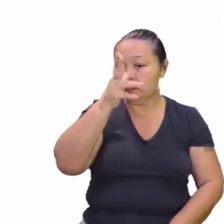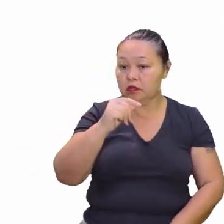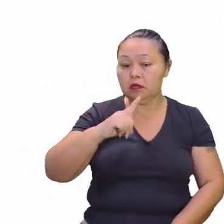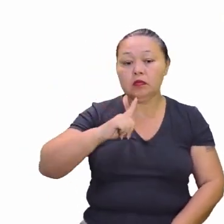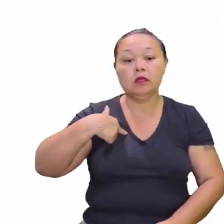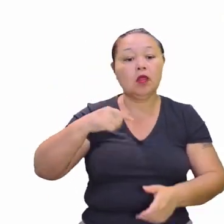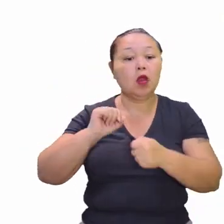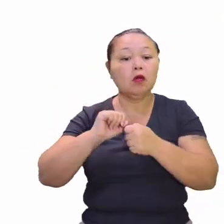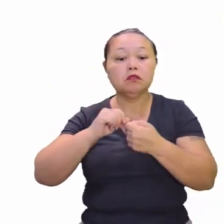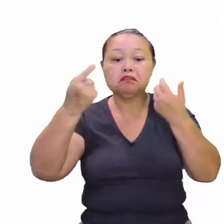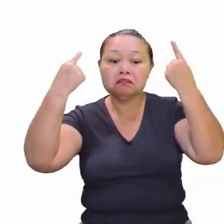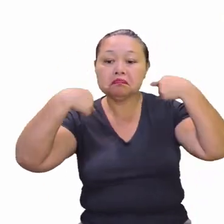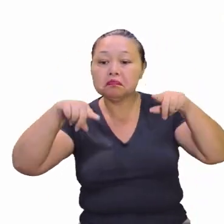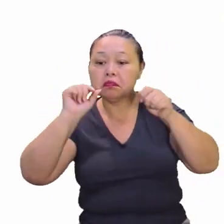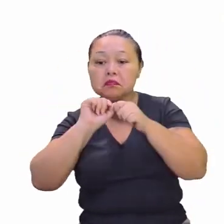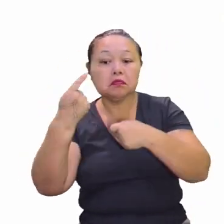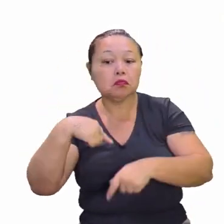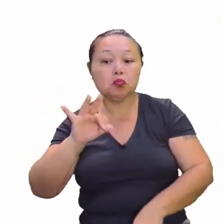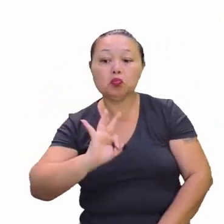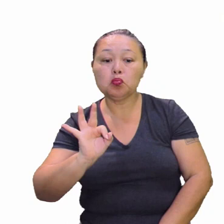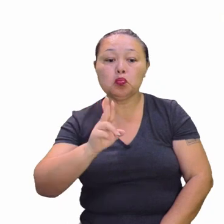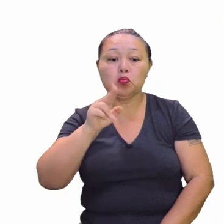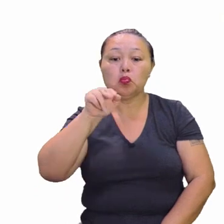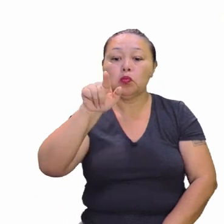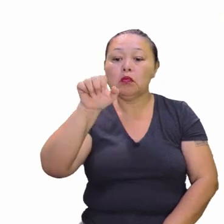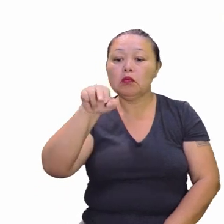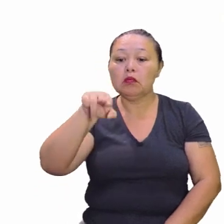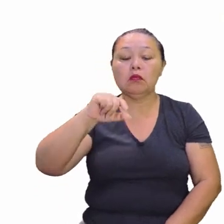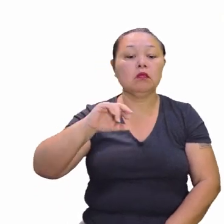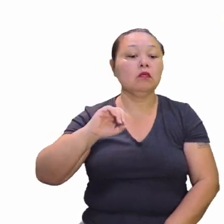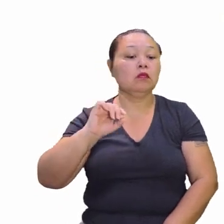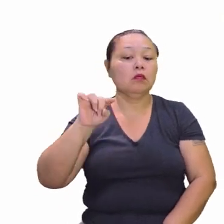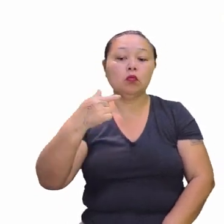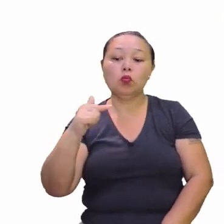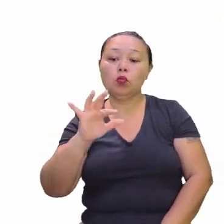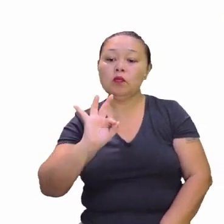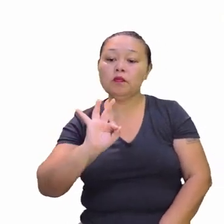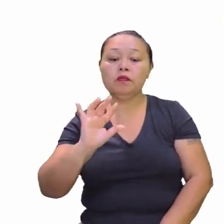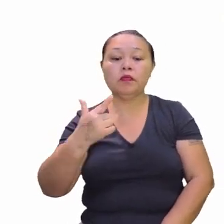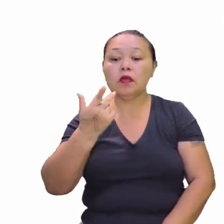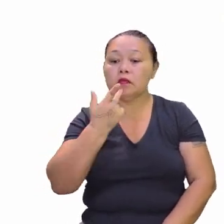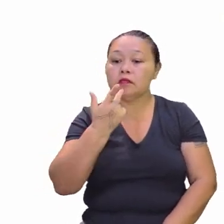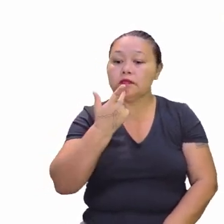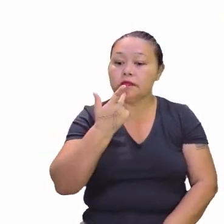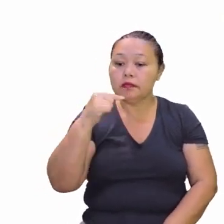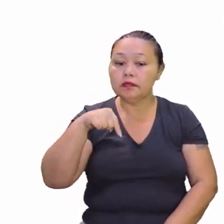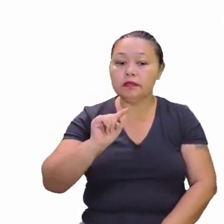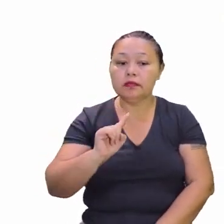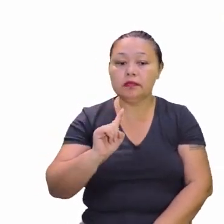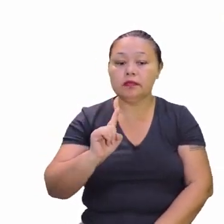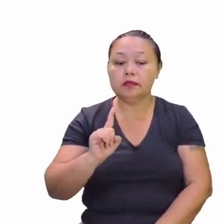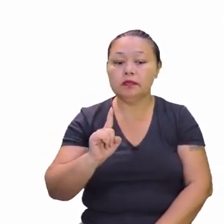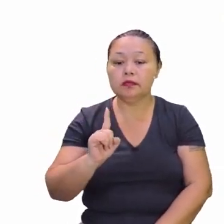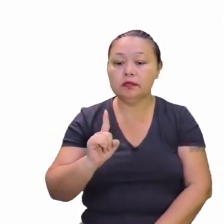bubalinos, caprinos quase não tem especificidade aqui no estado de Rondônia. Inclusive, falamos que